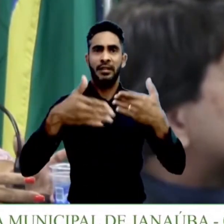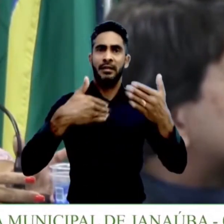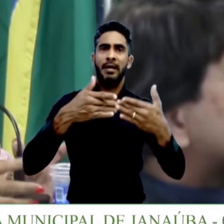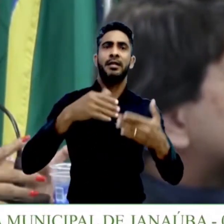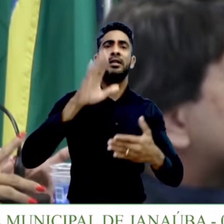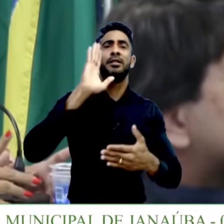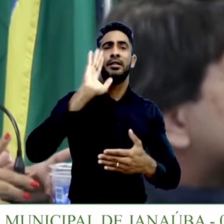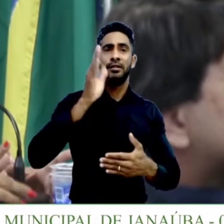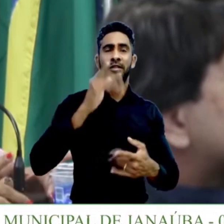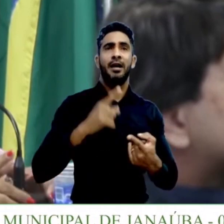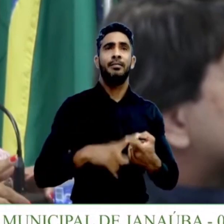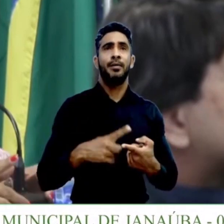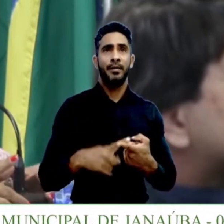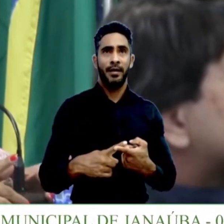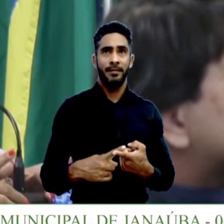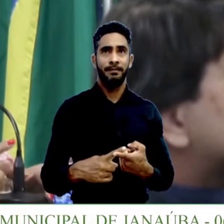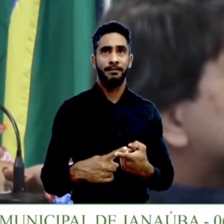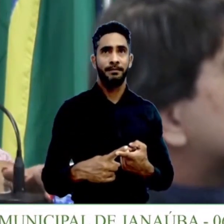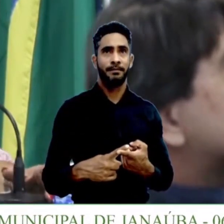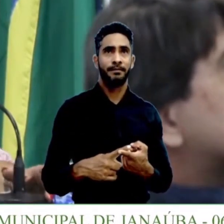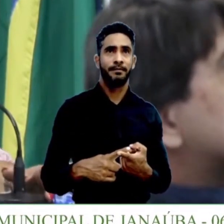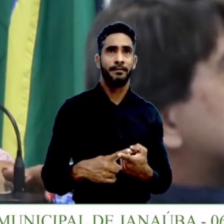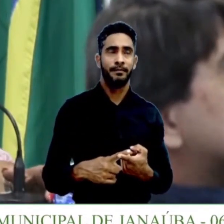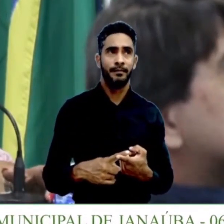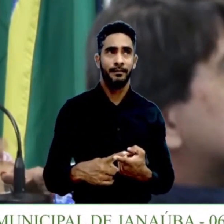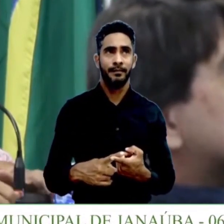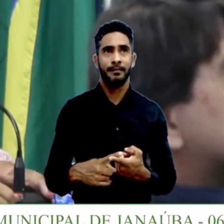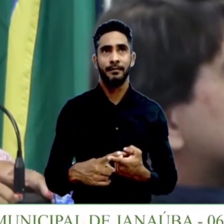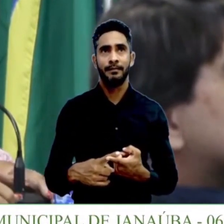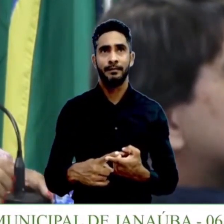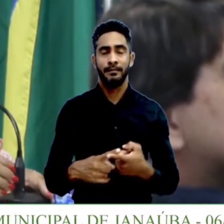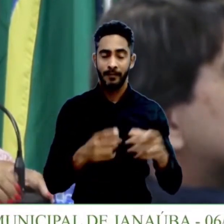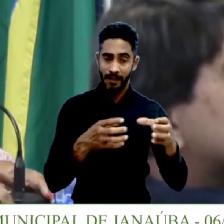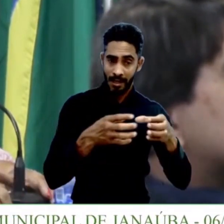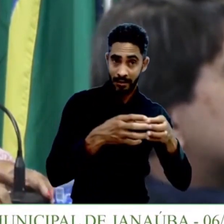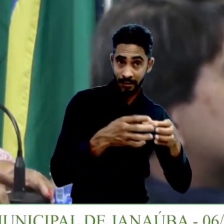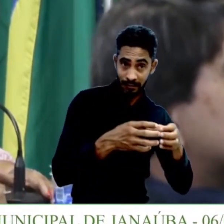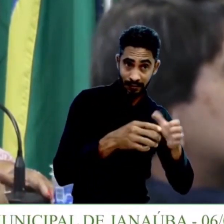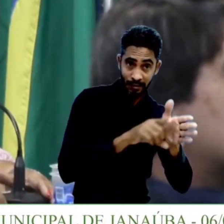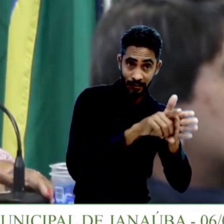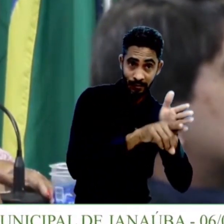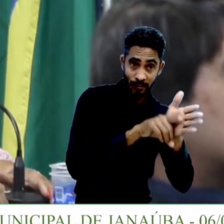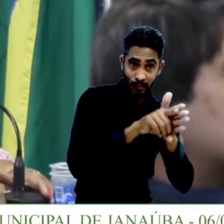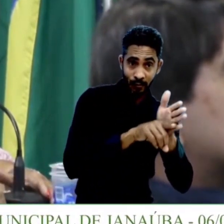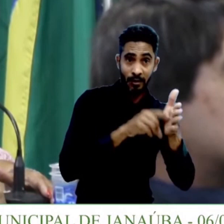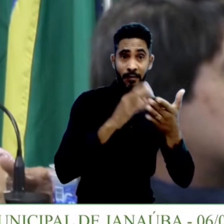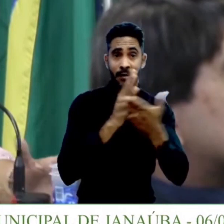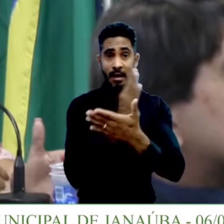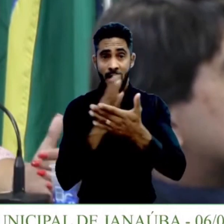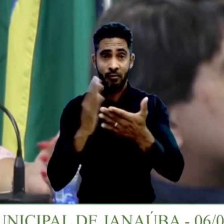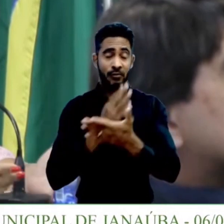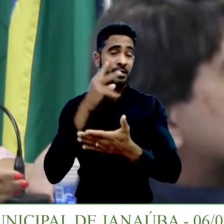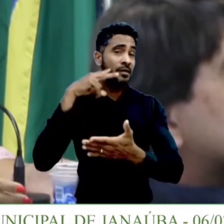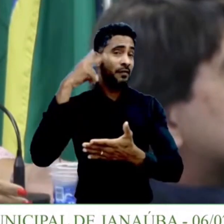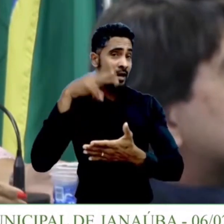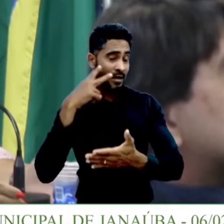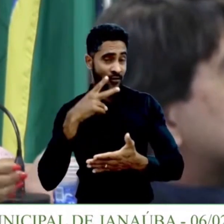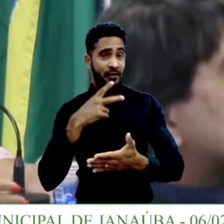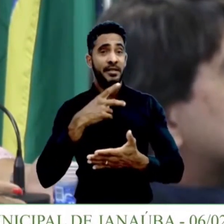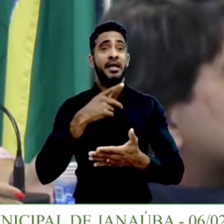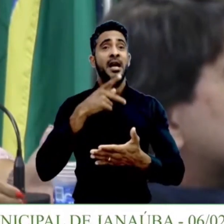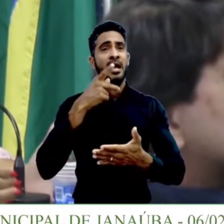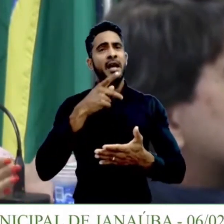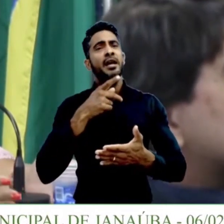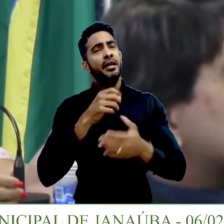quê? Como foi colocado aqui, as categorias estão procurando alguns vereadores que eles sentem a vontade